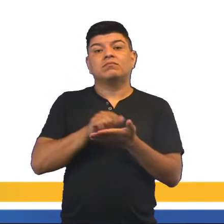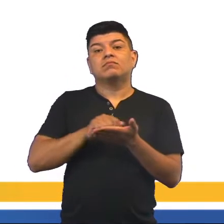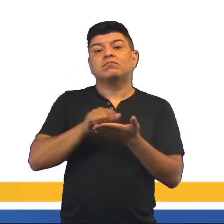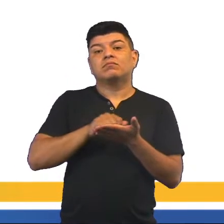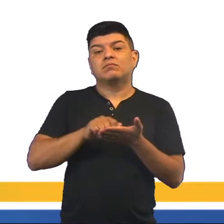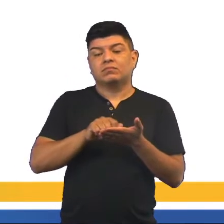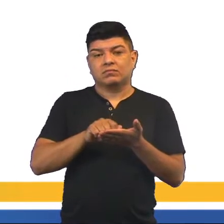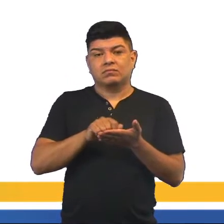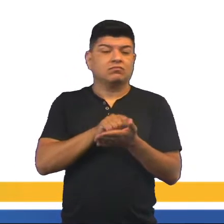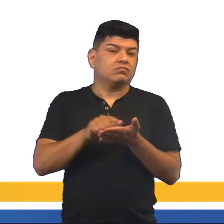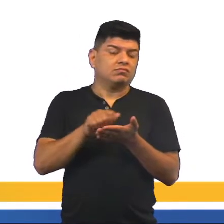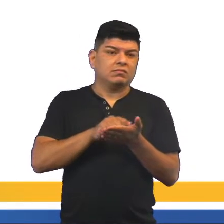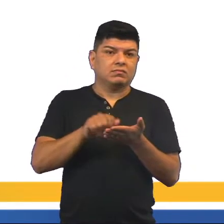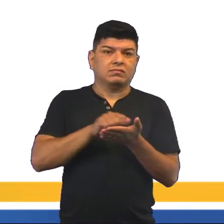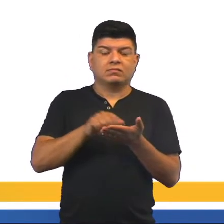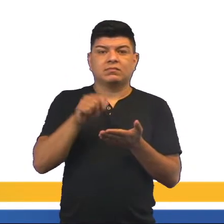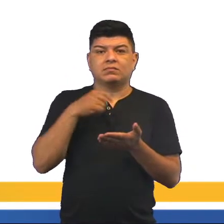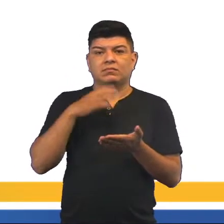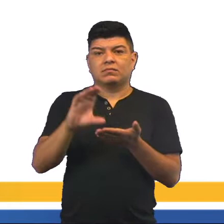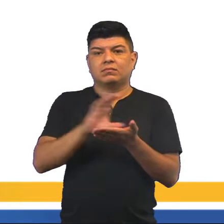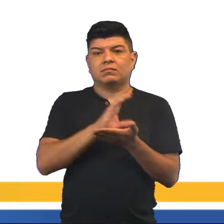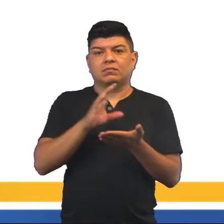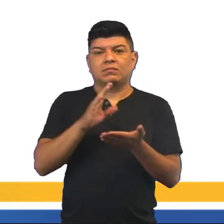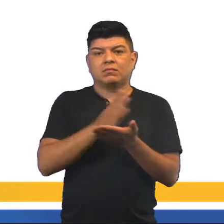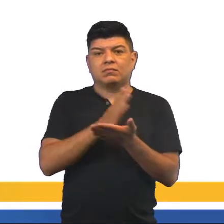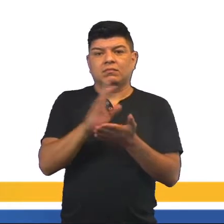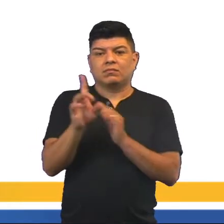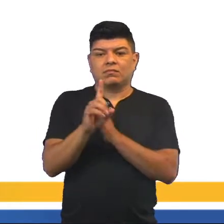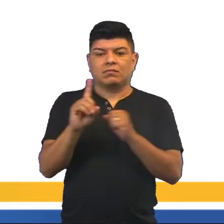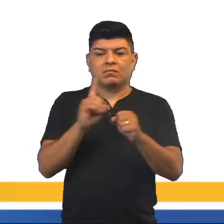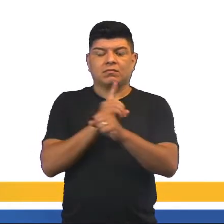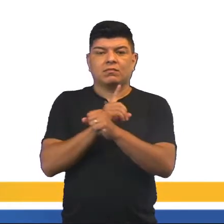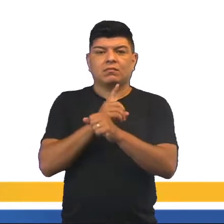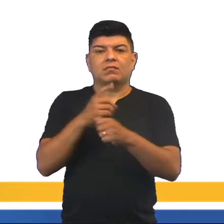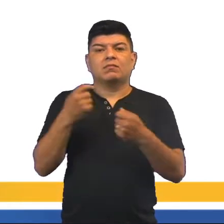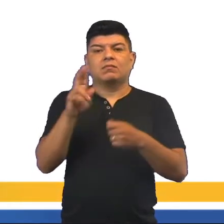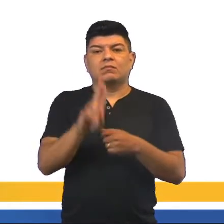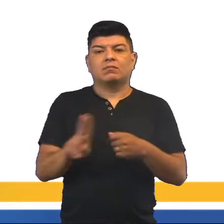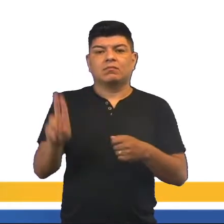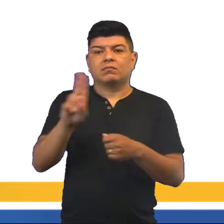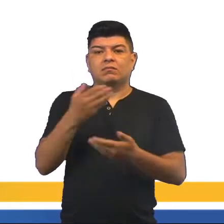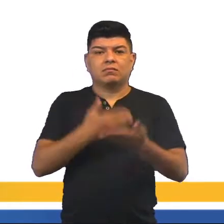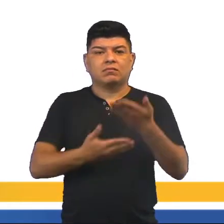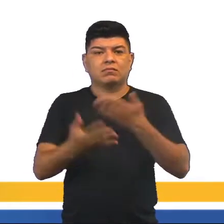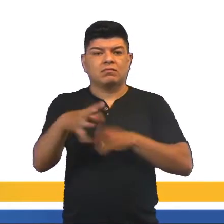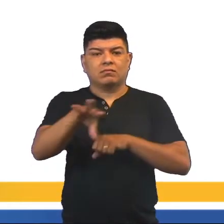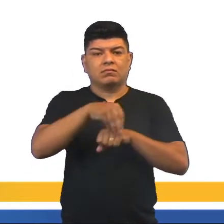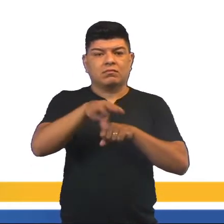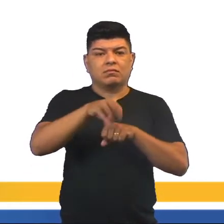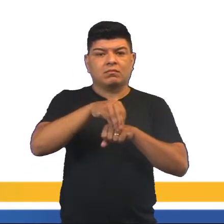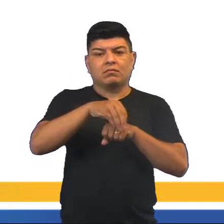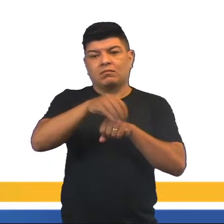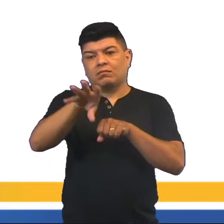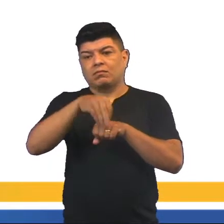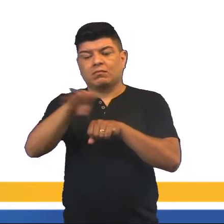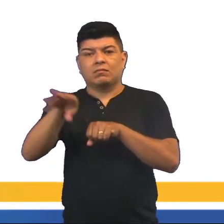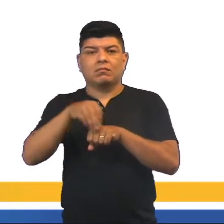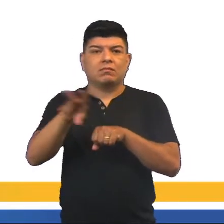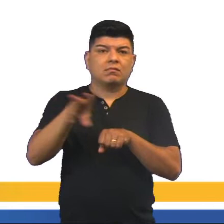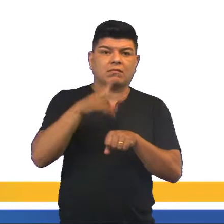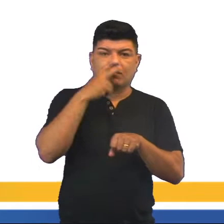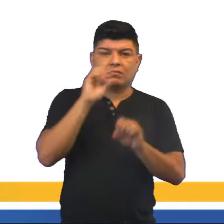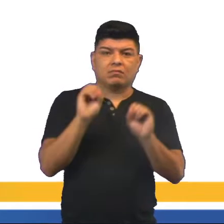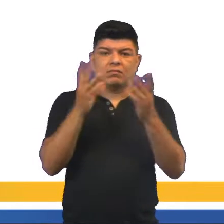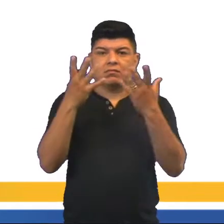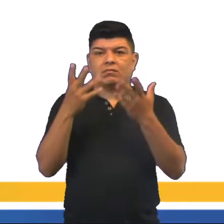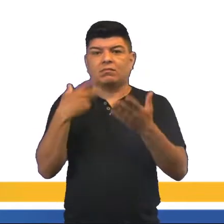escrita? Escrita é o recurso do qual a maioria das sociedades humanas faz uso para transmissão de conhecimento, registro de dados,